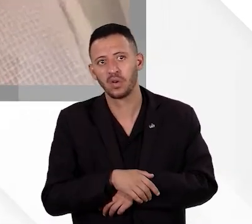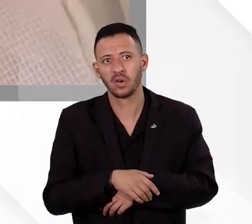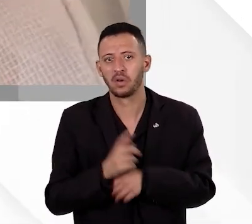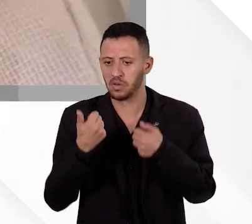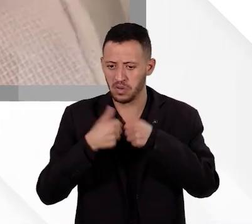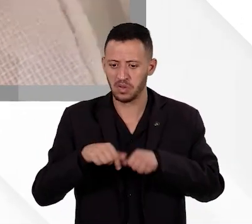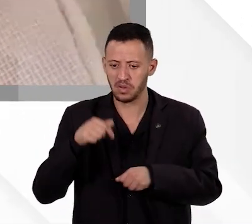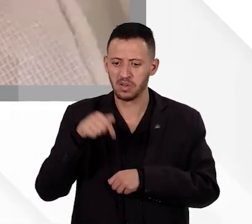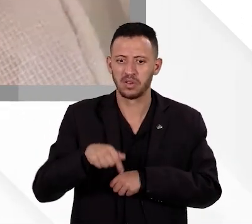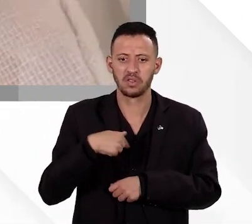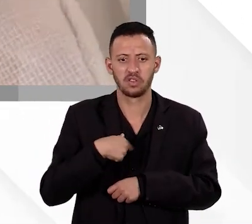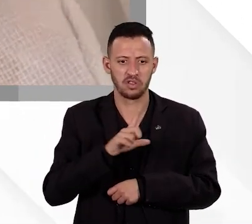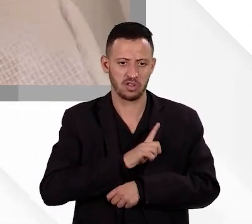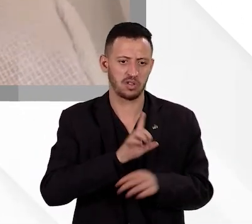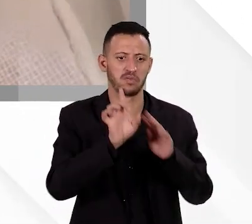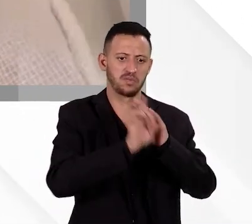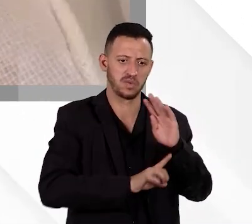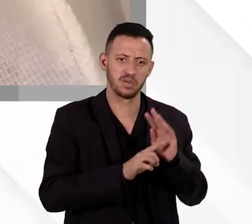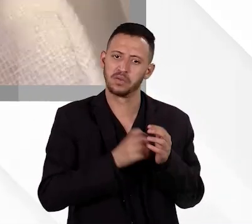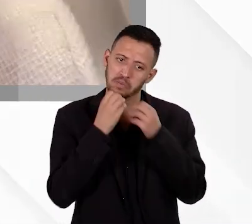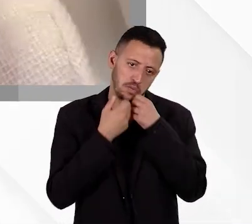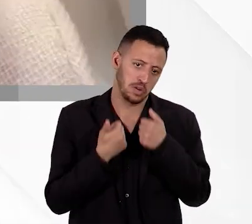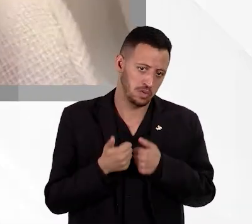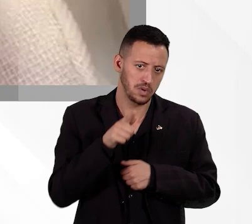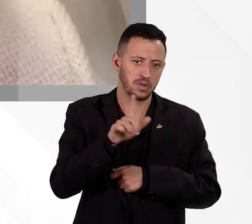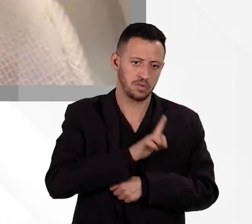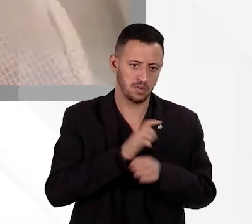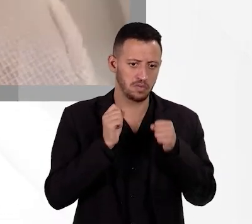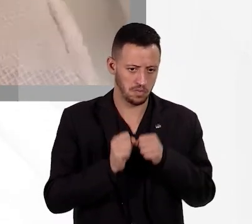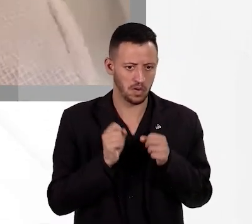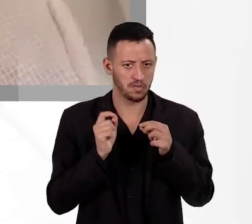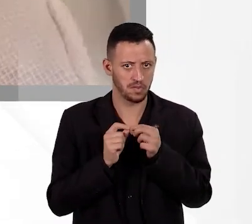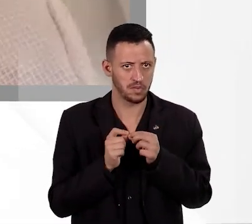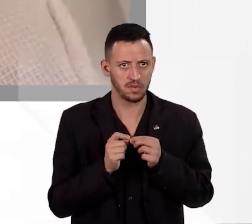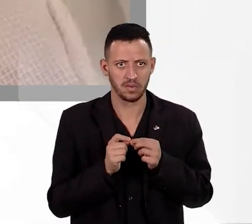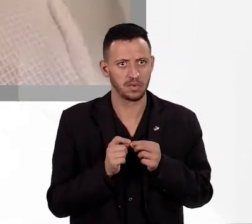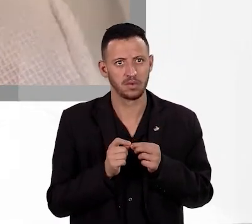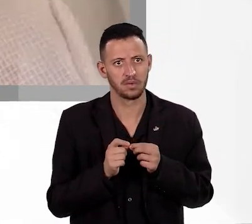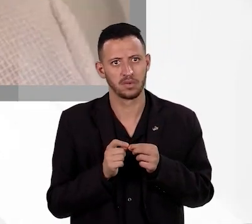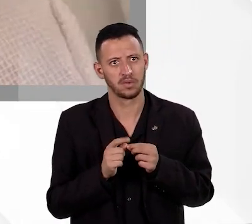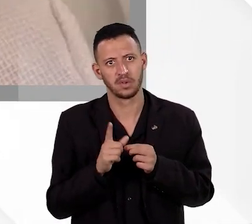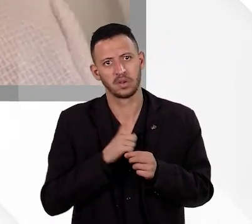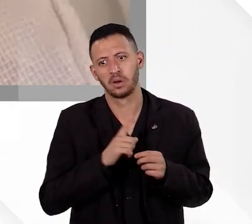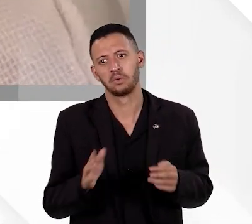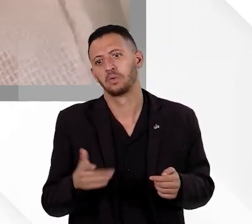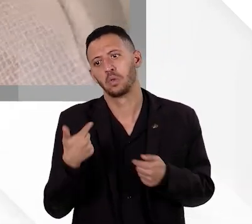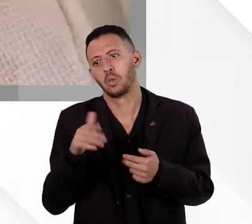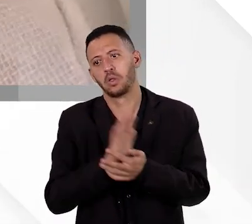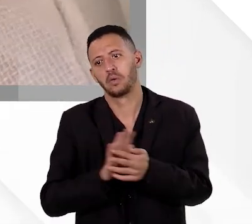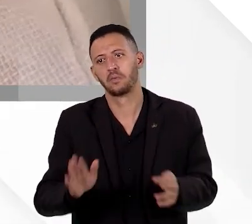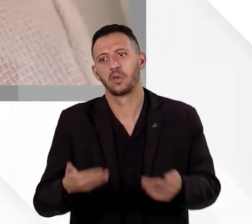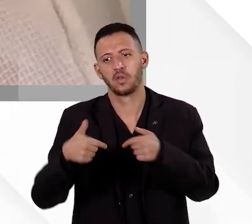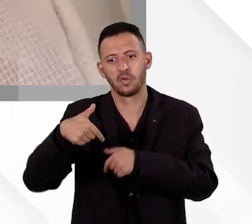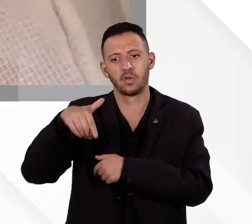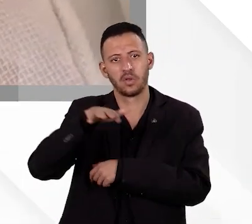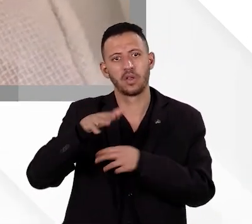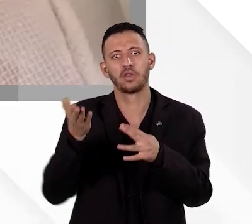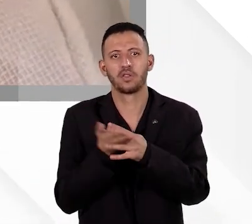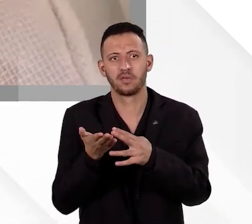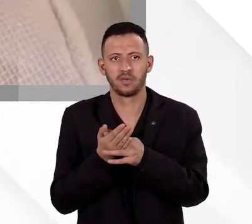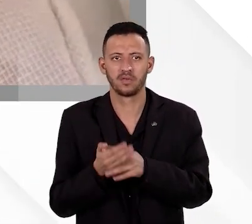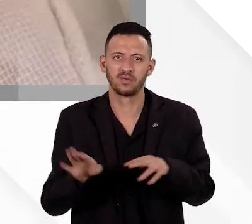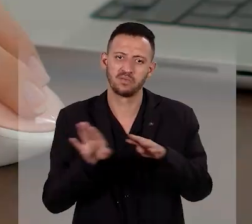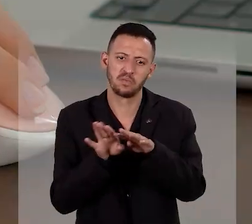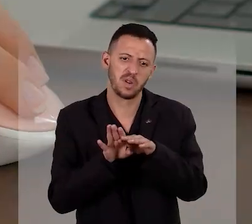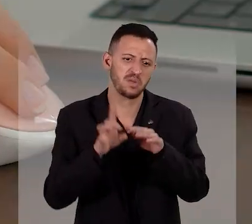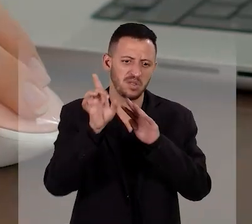dizer, não, eu estou aqui, eu tenho esse direito, ela dissesse, tudo bem, você tem, pode fazer, ela não tinha uma promoção desse ambiente,